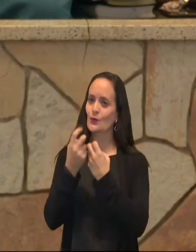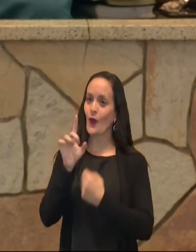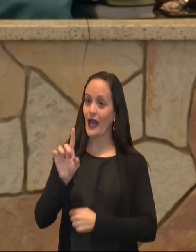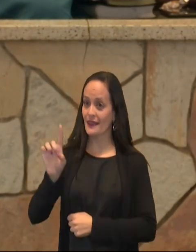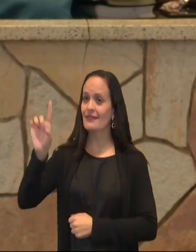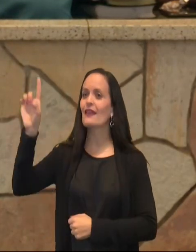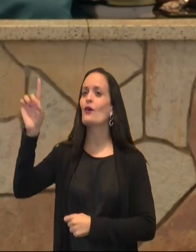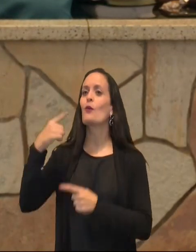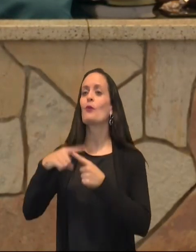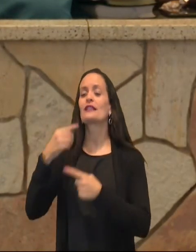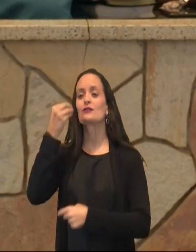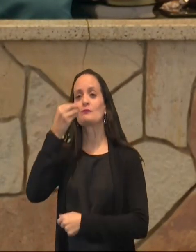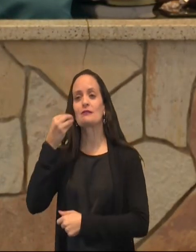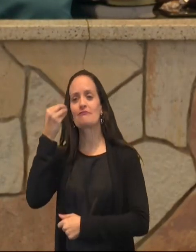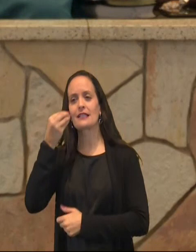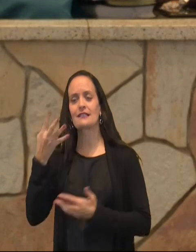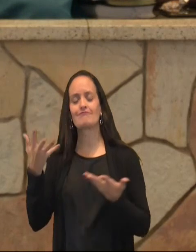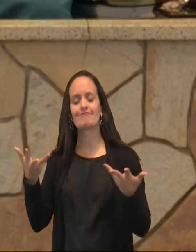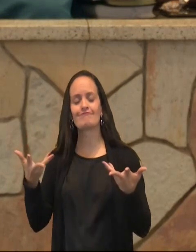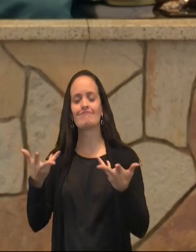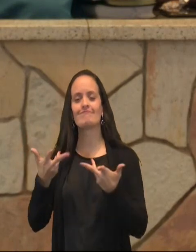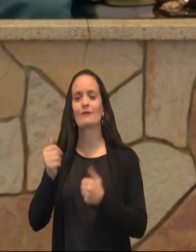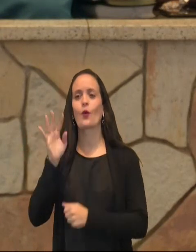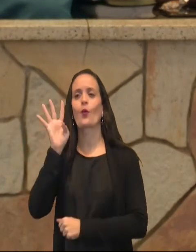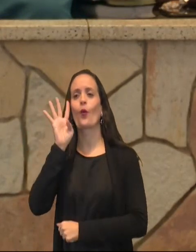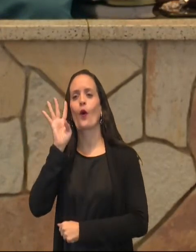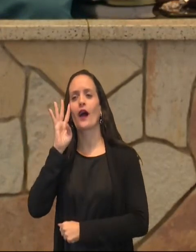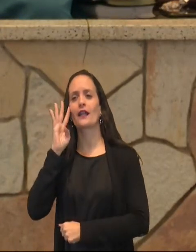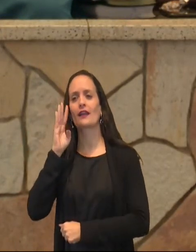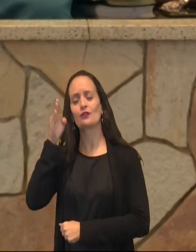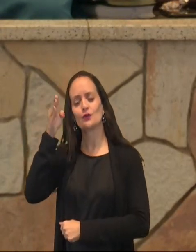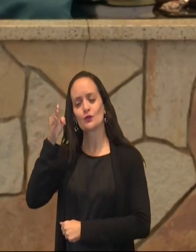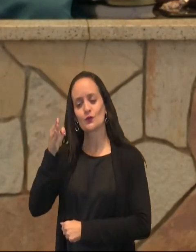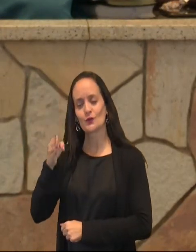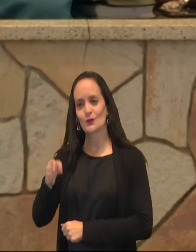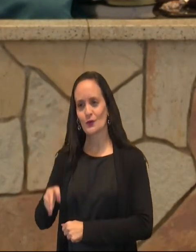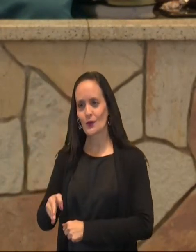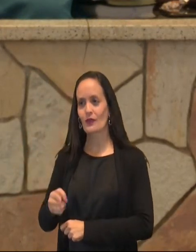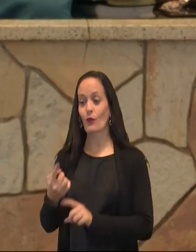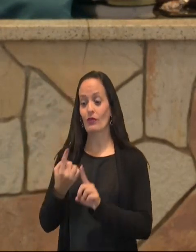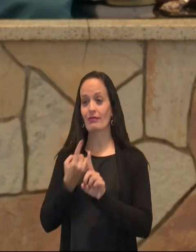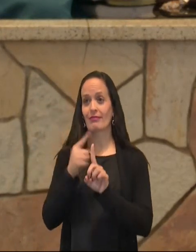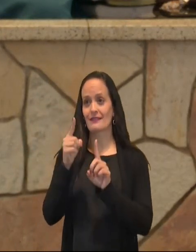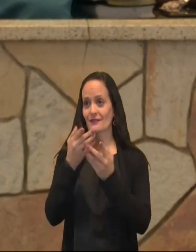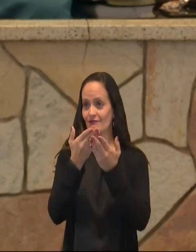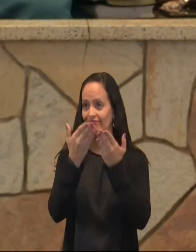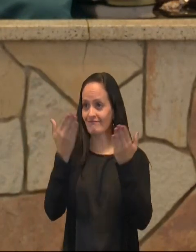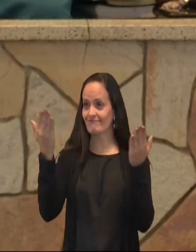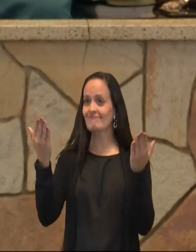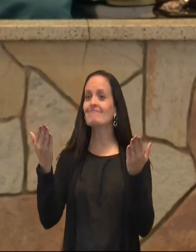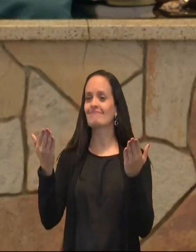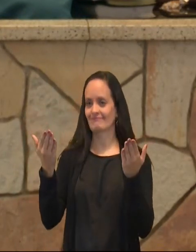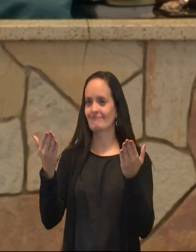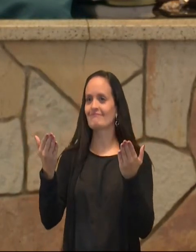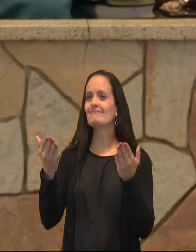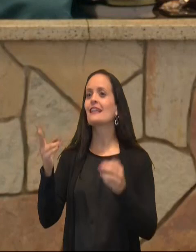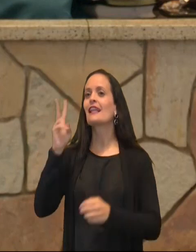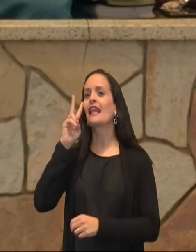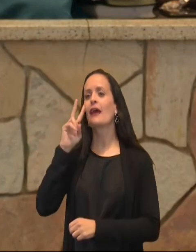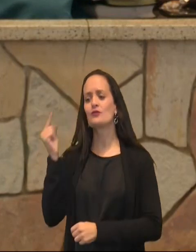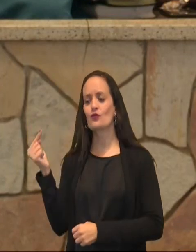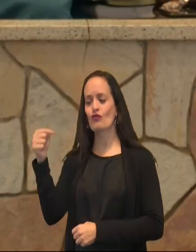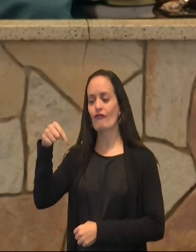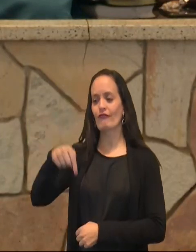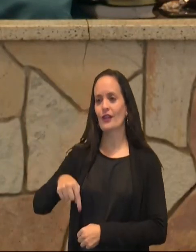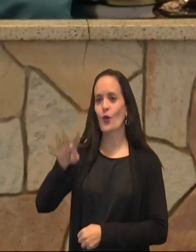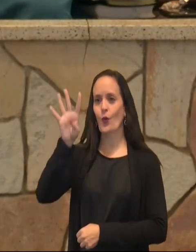sido uma experiência maravilhosa a cada quarta-feira. Por isso nós desafiamos a cada irmão, a cada irmã, que separe um tempo no meio